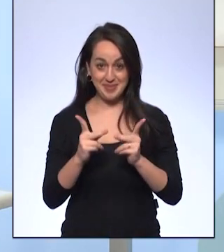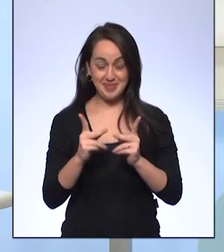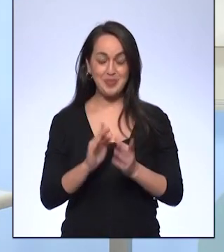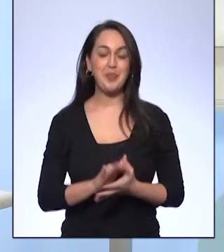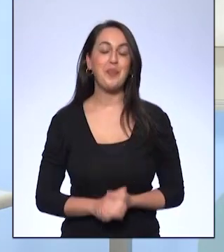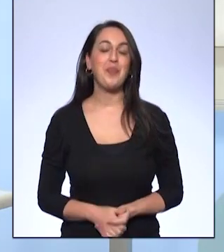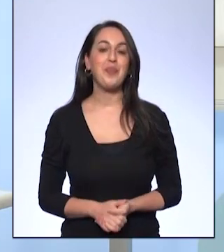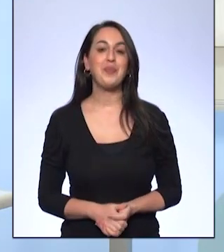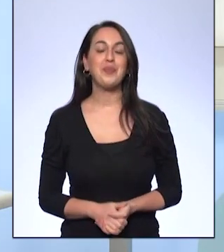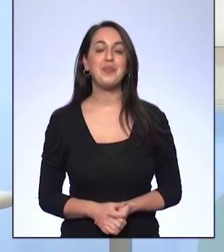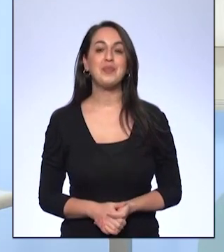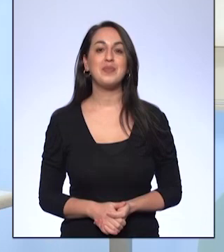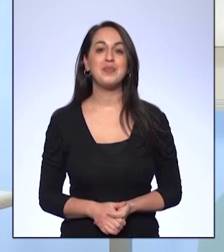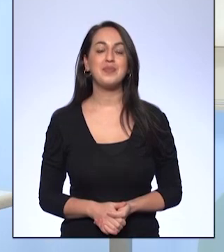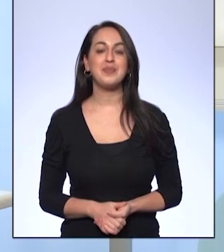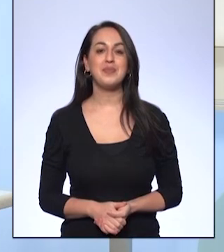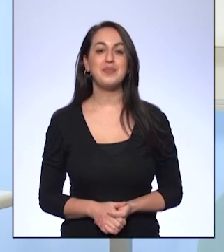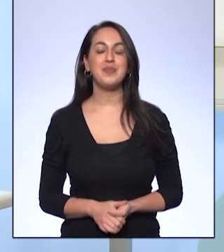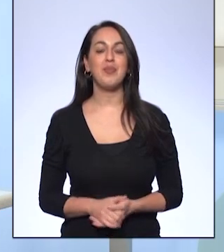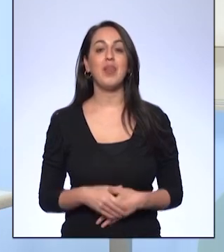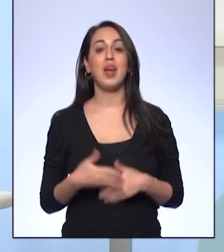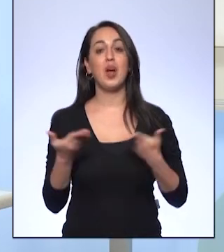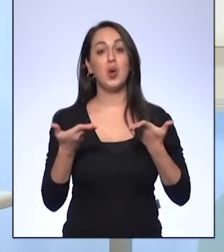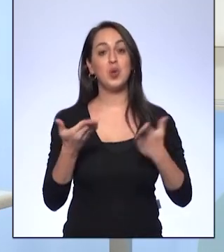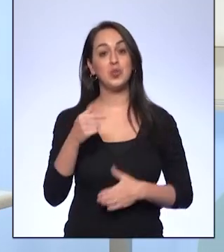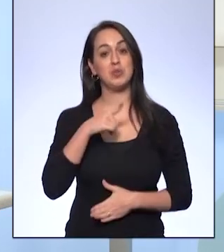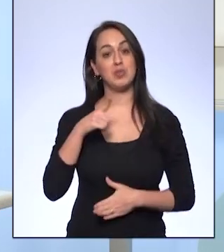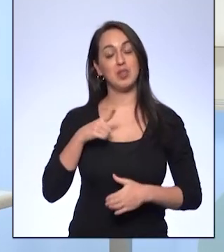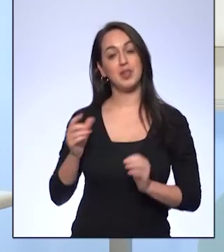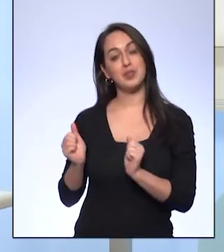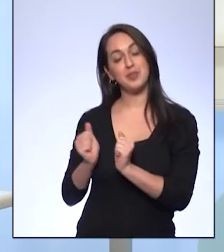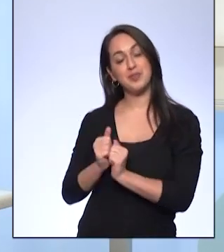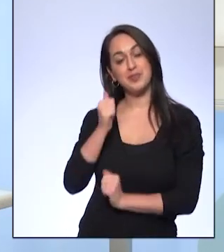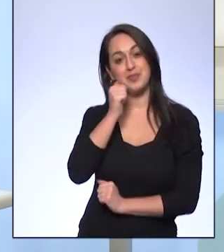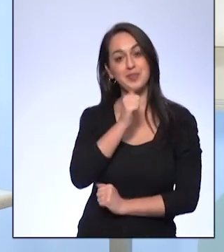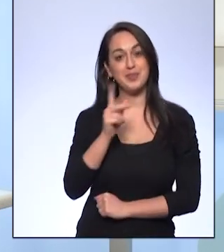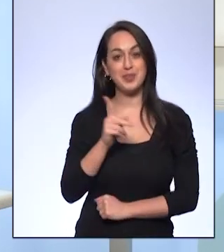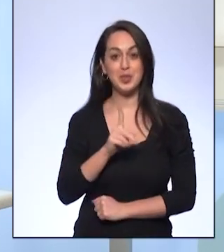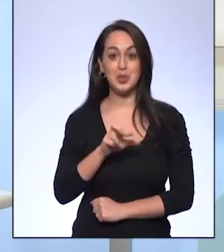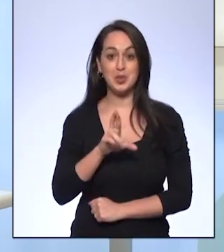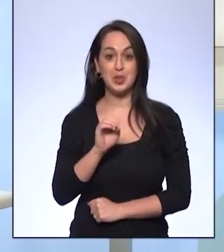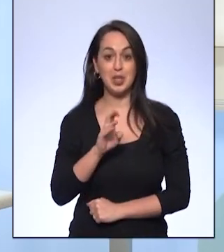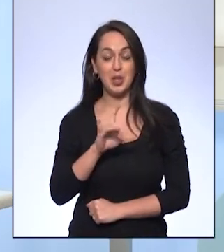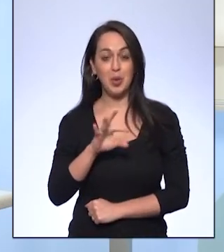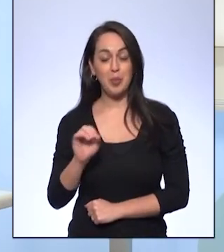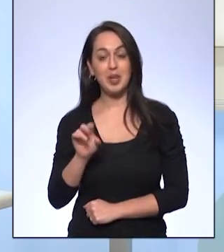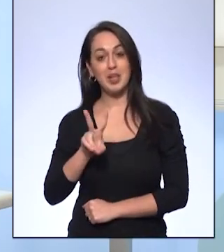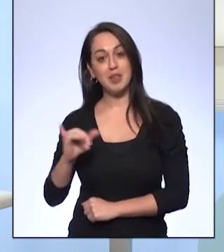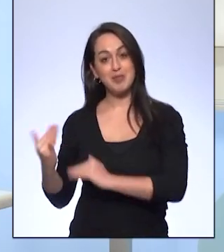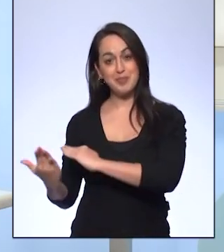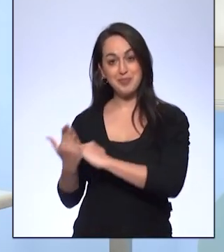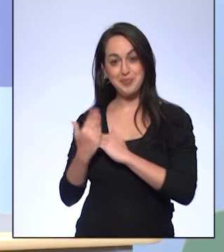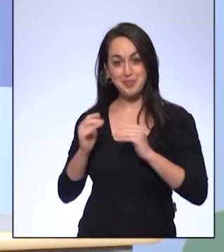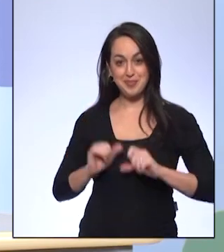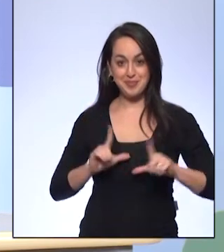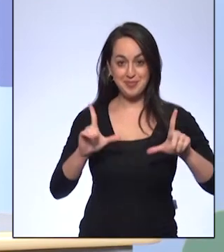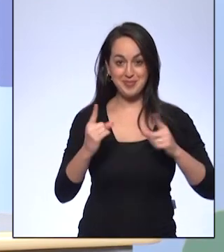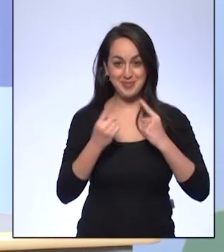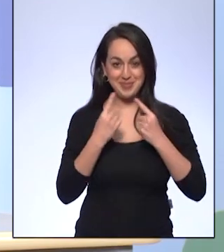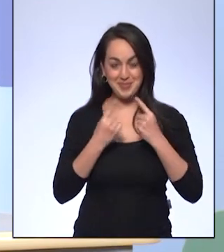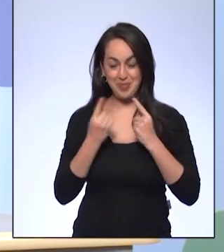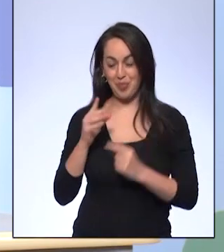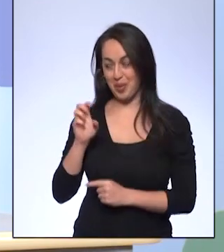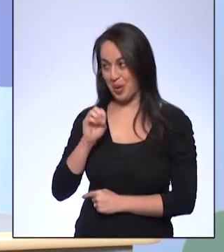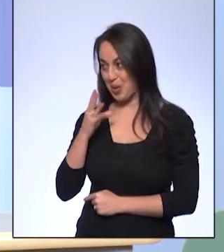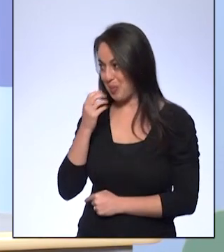conto hoje com a presença da professora Roberta para me ajudar no chat. Boa noite, professora, tudo bem? Boa